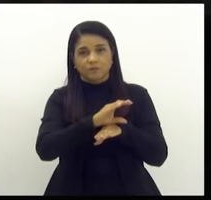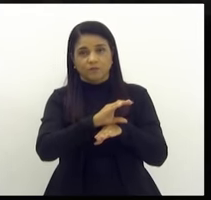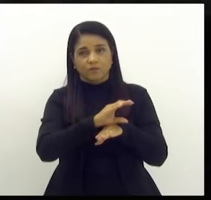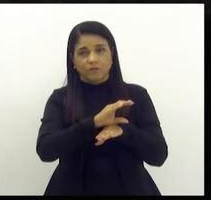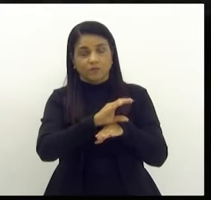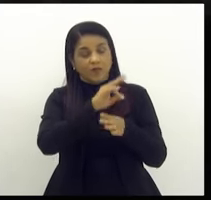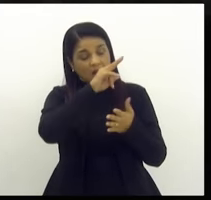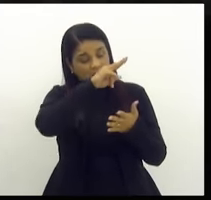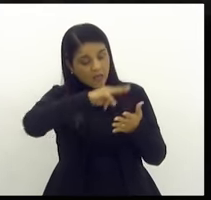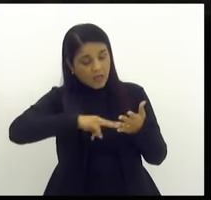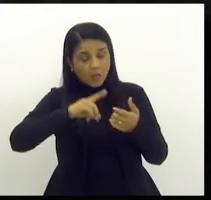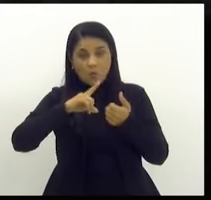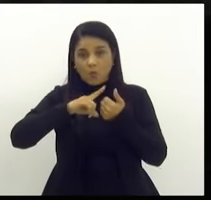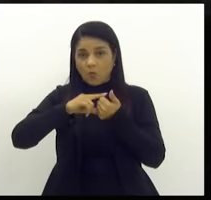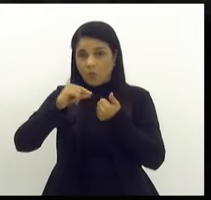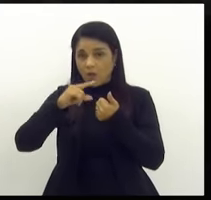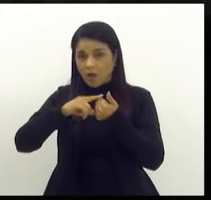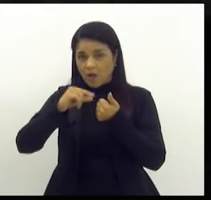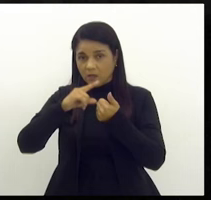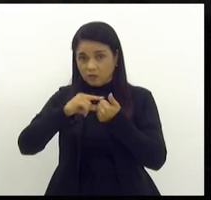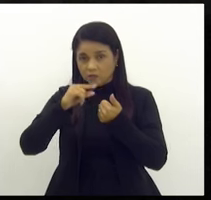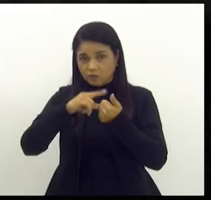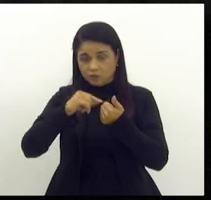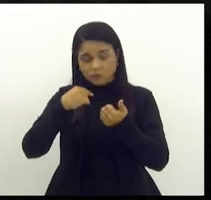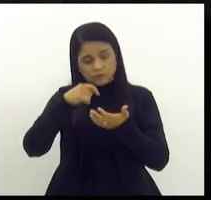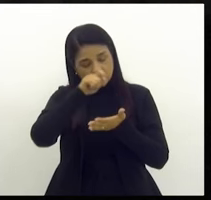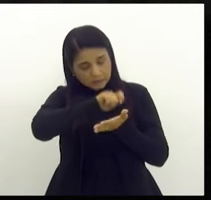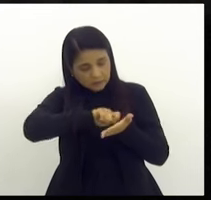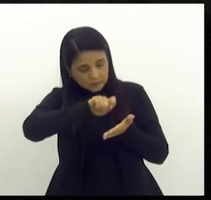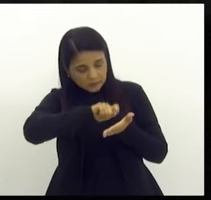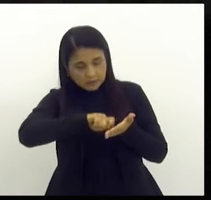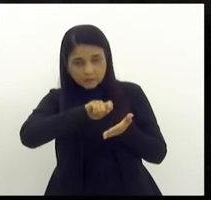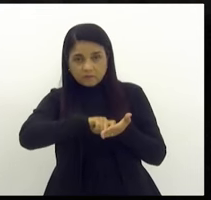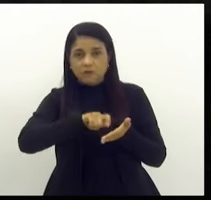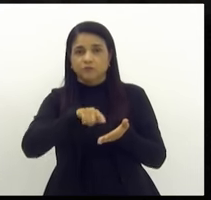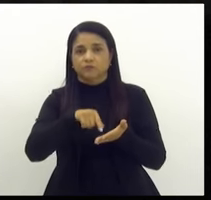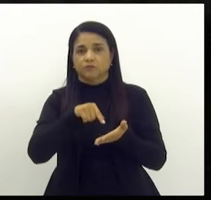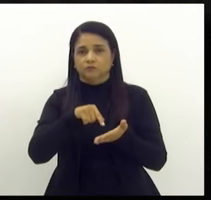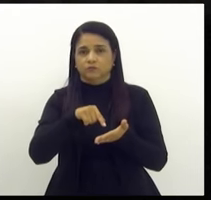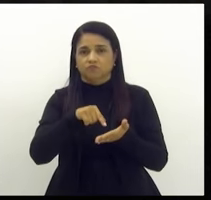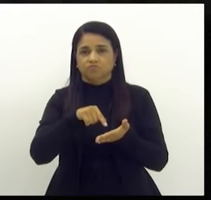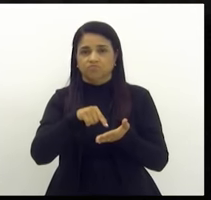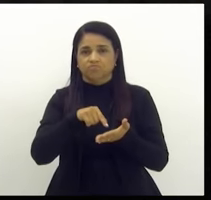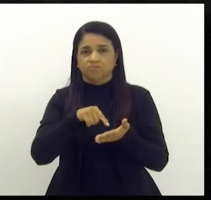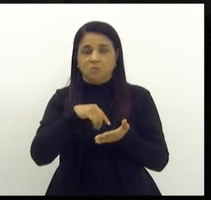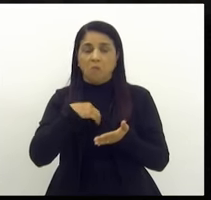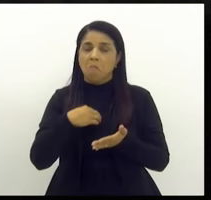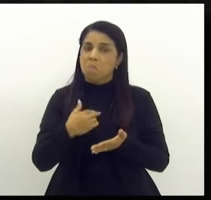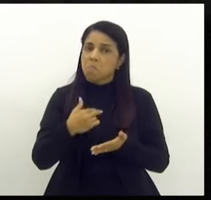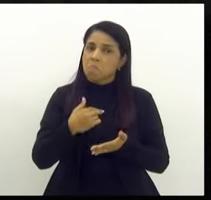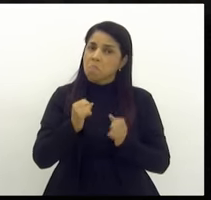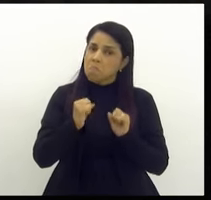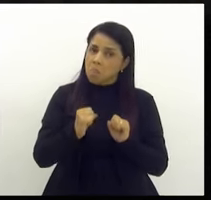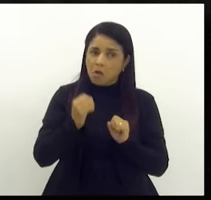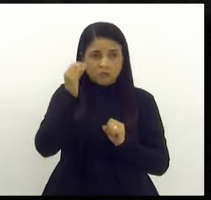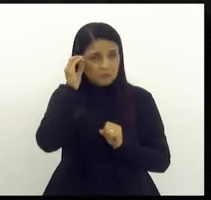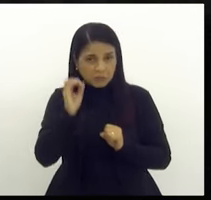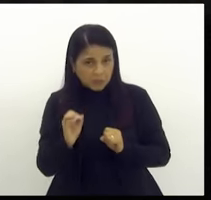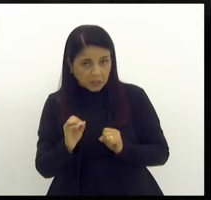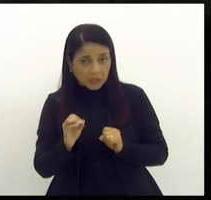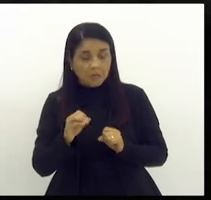ali o artigo que vossa excelência escreveu e pode não ter entendido mas muitos de